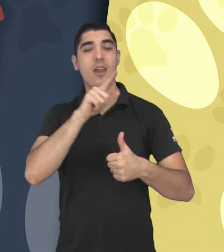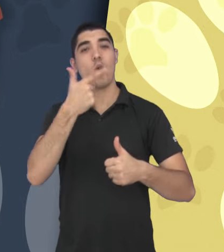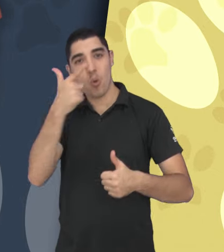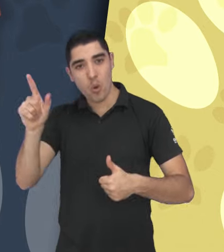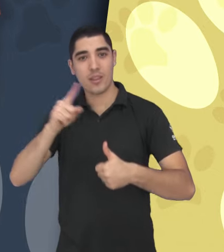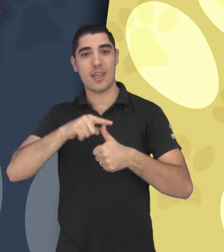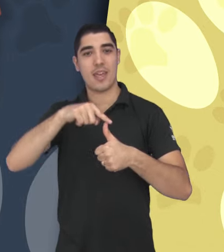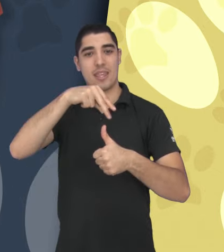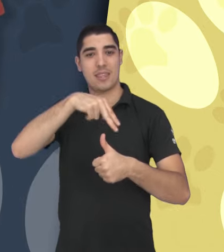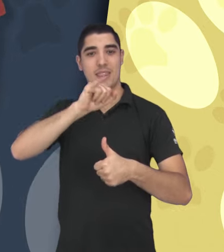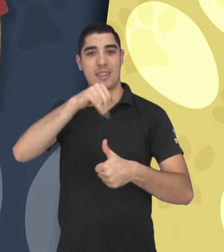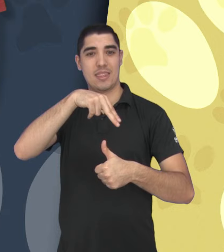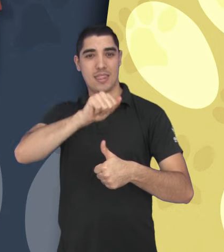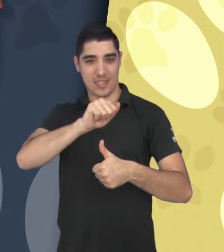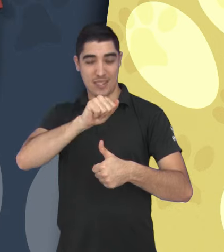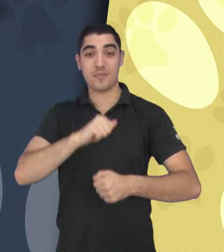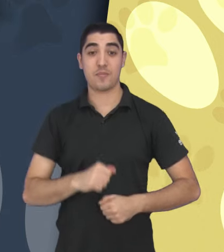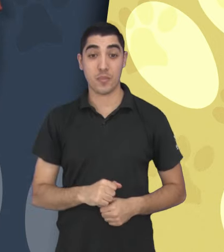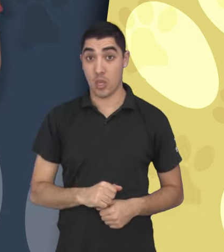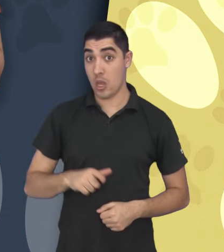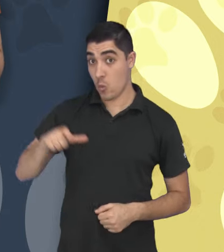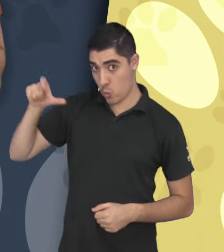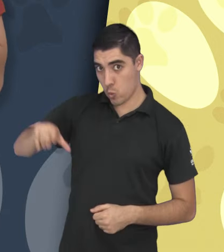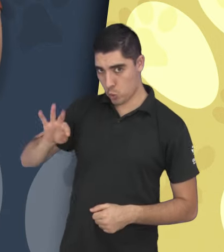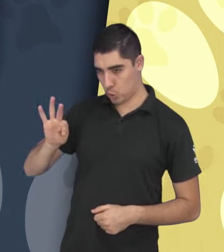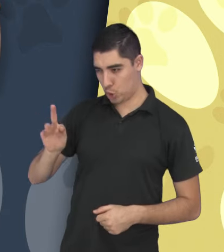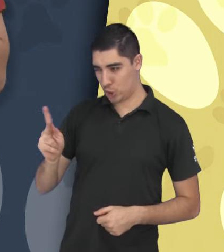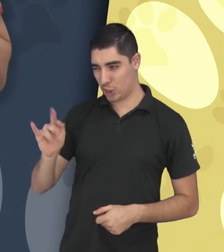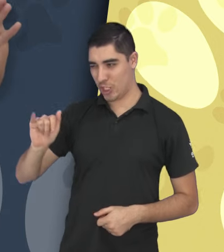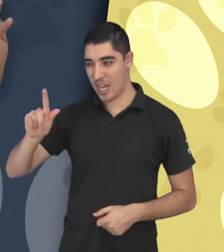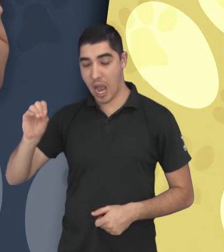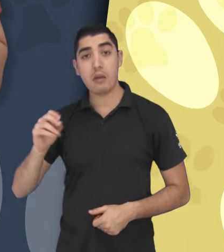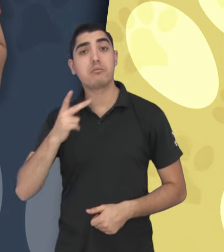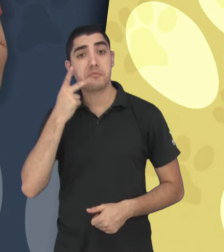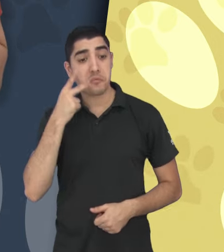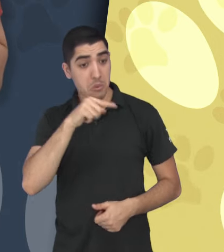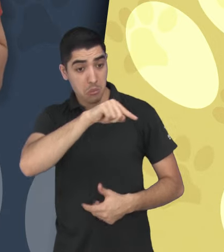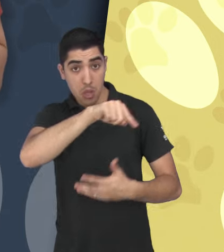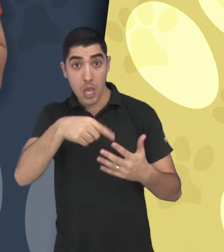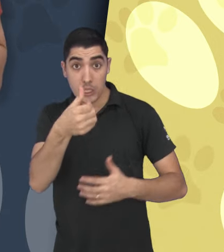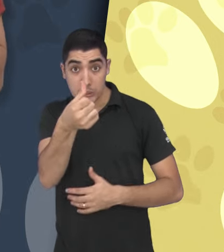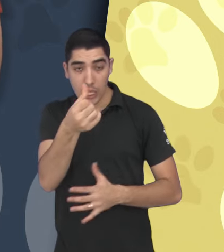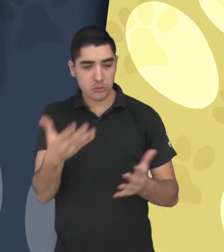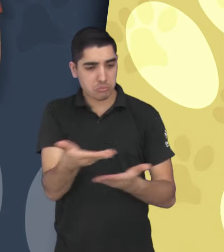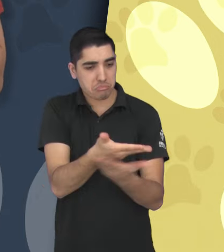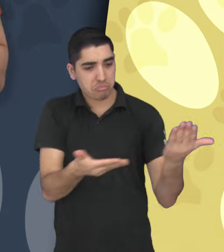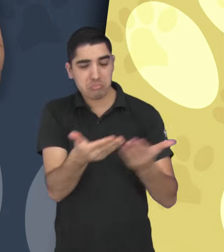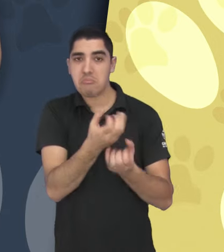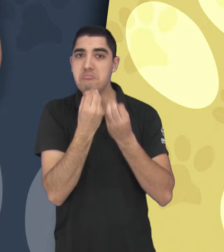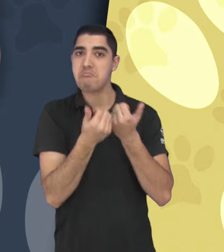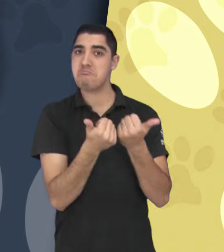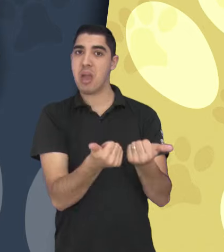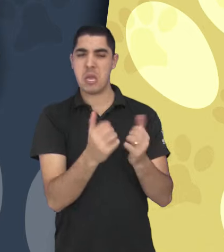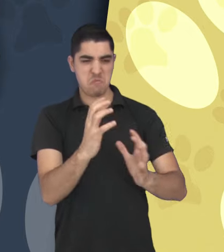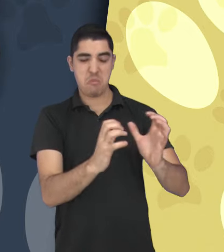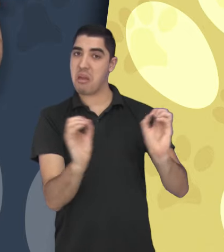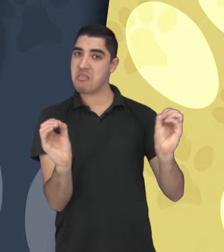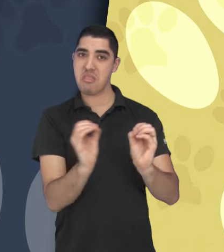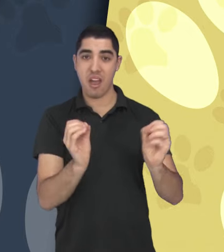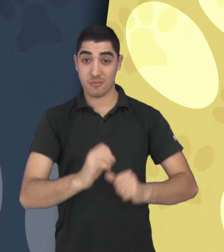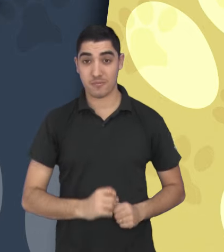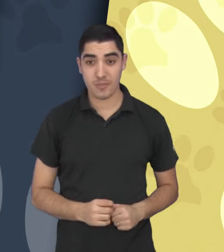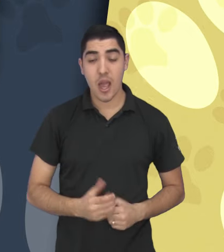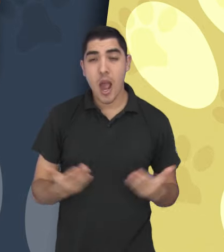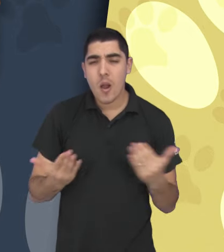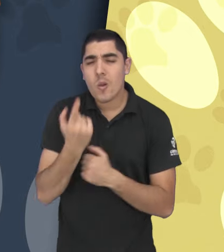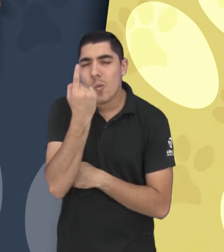gatinha branca e amarela. E ó, segundo o Thiago, todo mundo se dá super bem, viu? Não tem nenhuma encrenca entre eles.